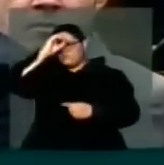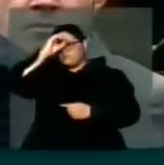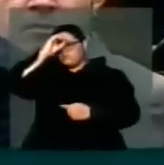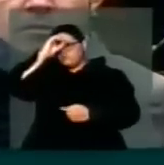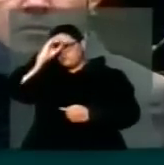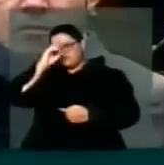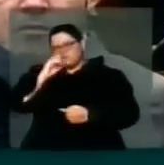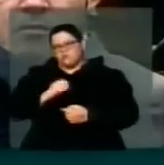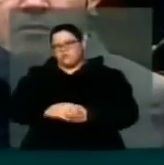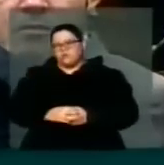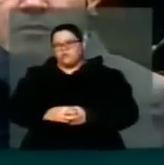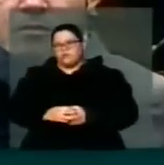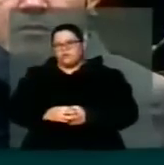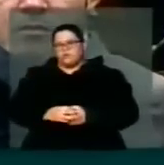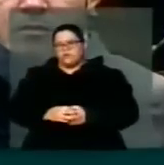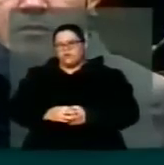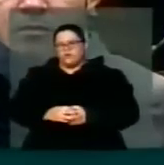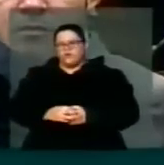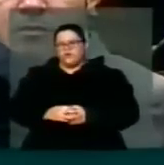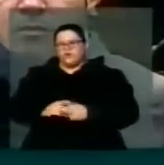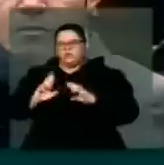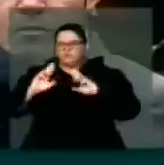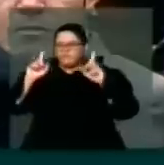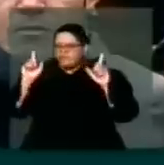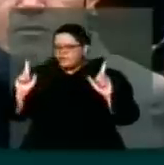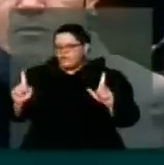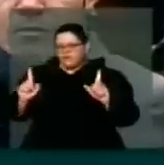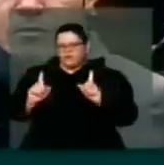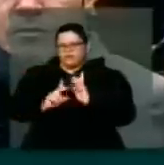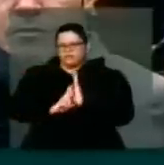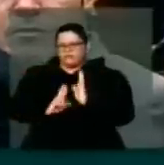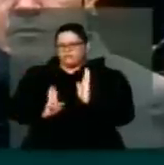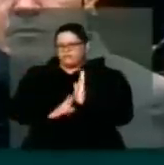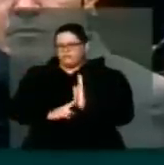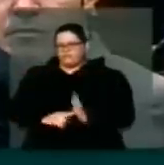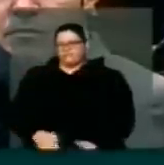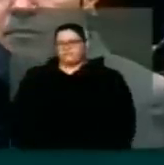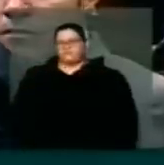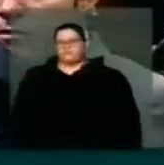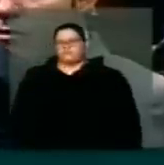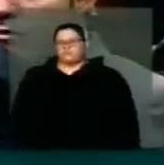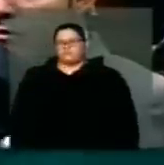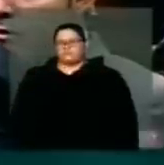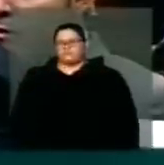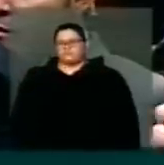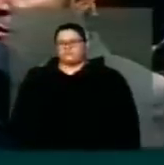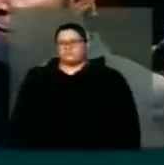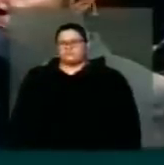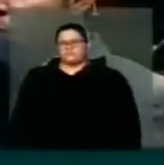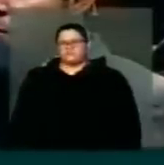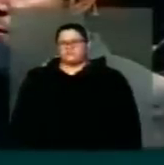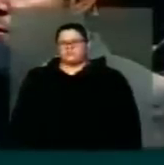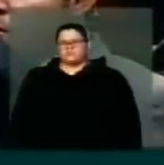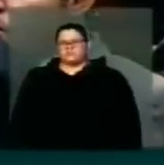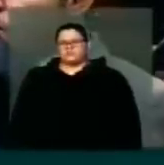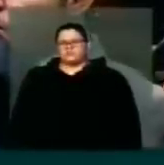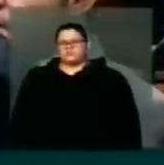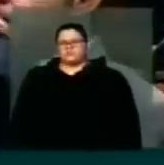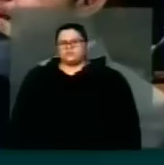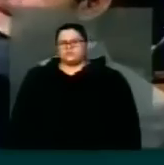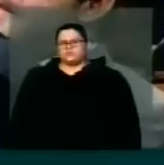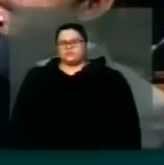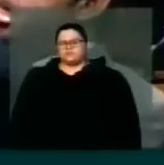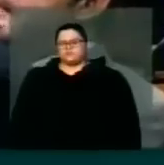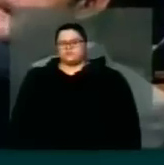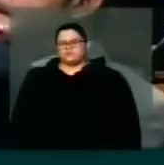Ou seja, réguas distintas para assuntos distintos. Ou melhor, para assuntos que ele trata como